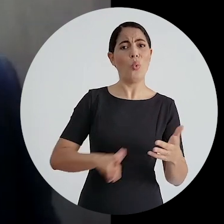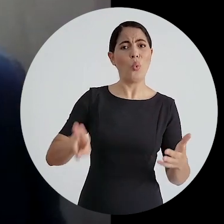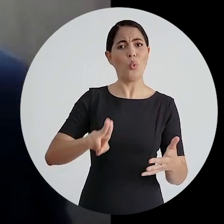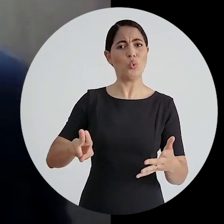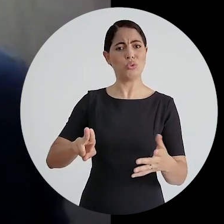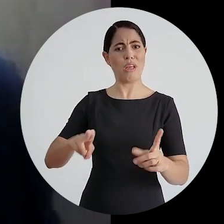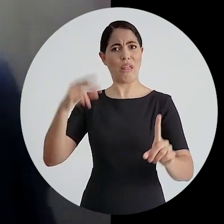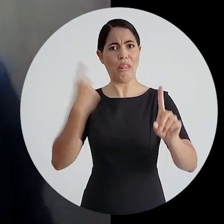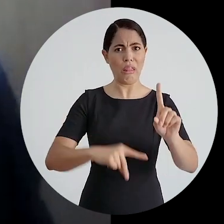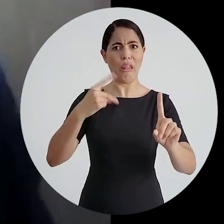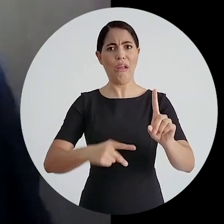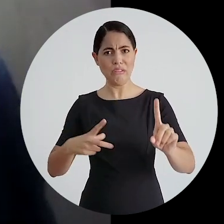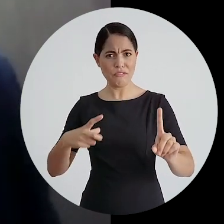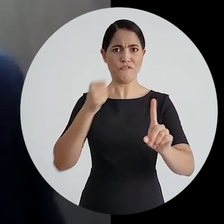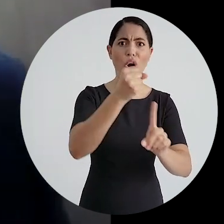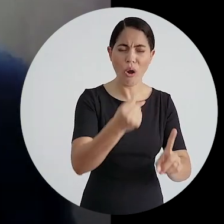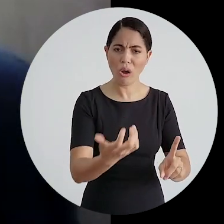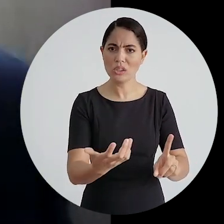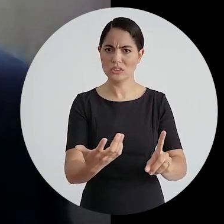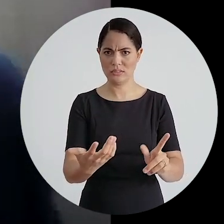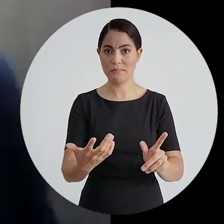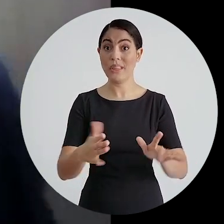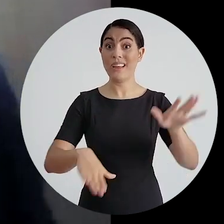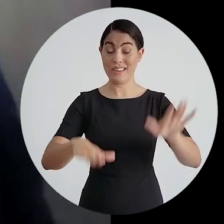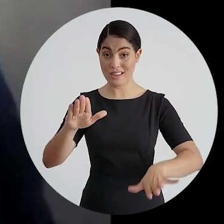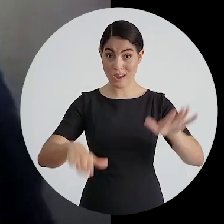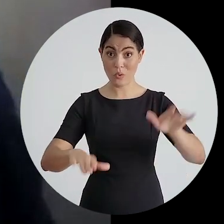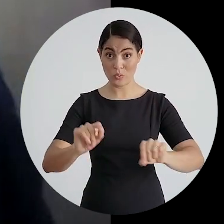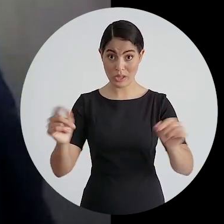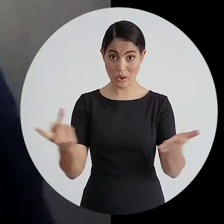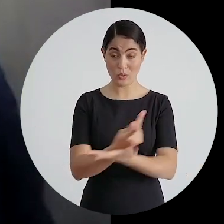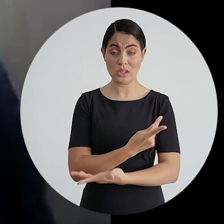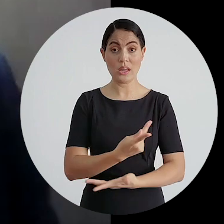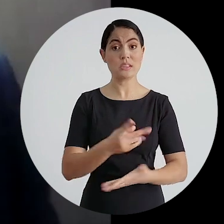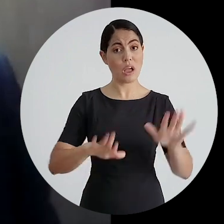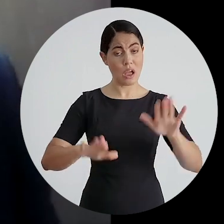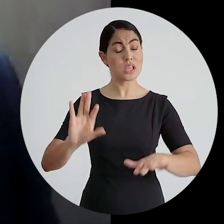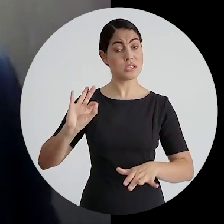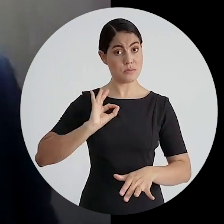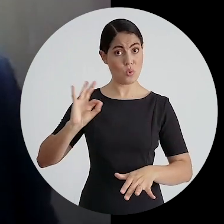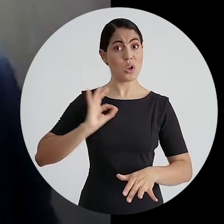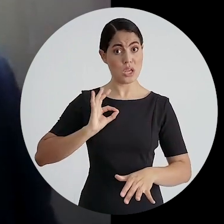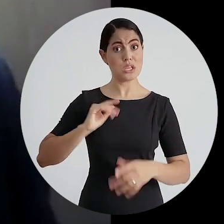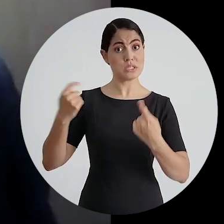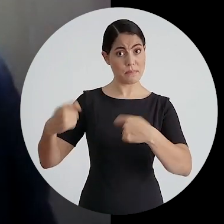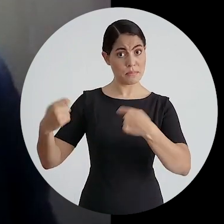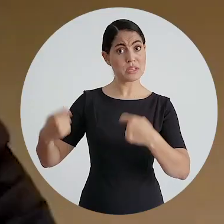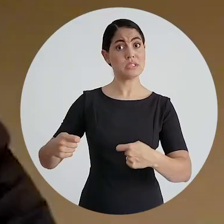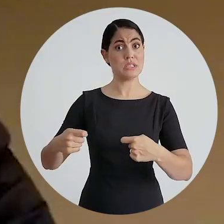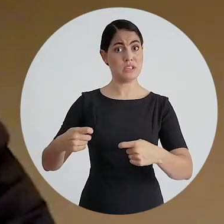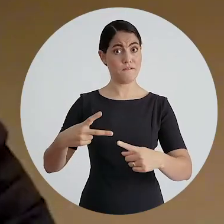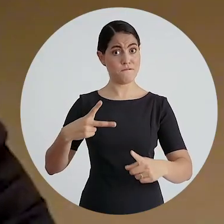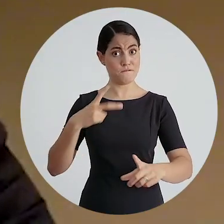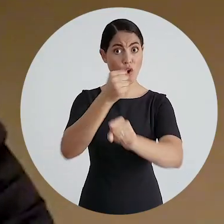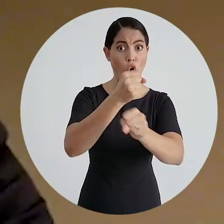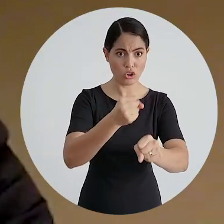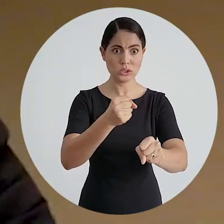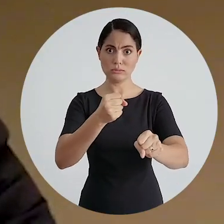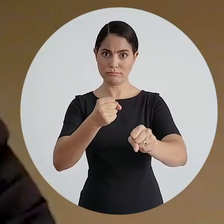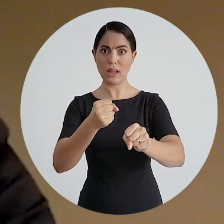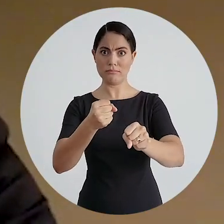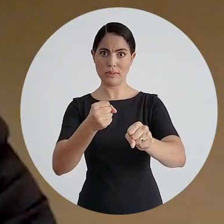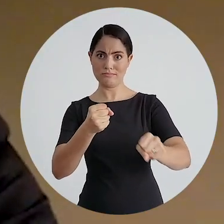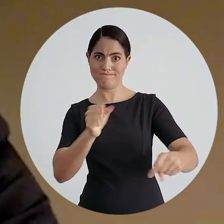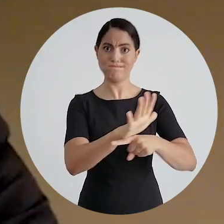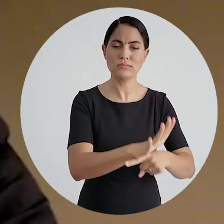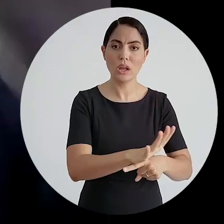é ingênuo, nós sabemos todos, claro, que há situações em que a intervenção policial exige o emprego